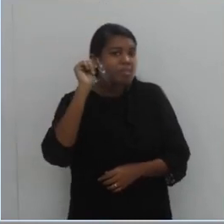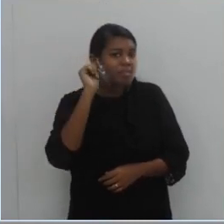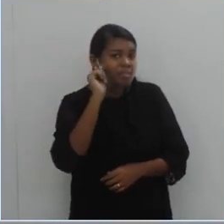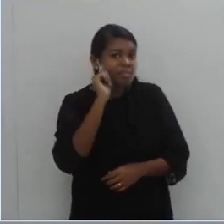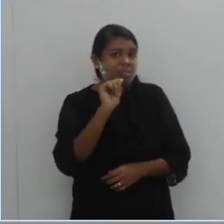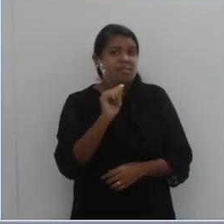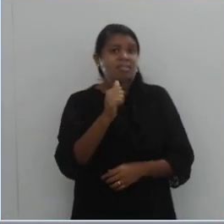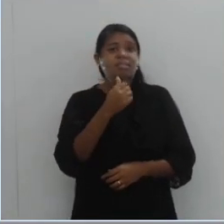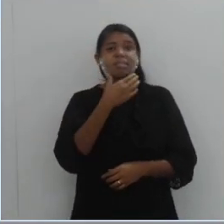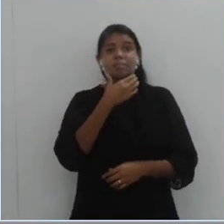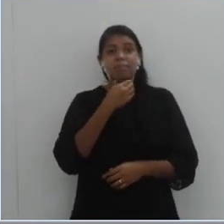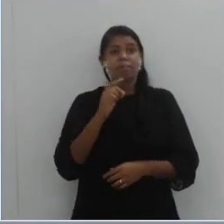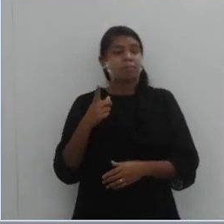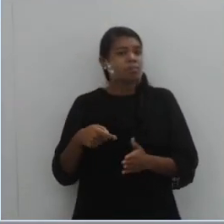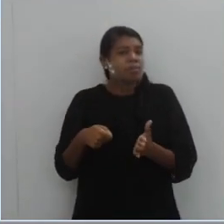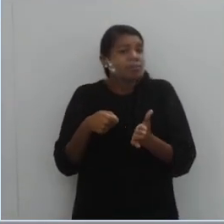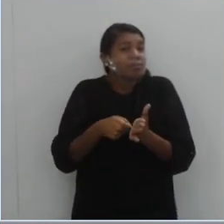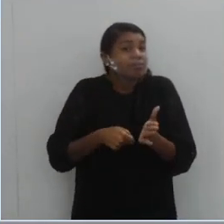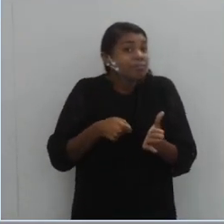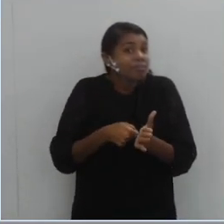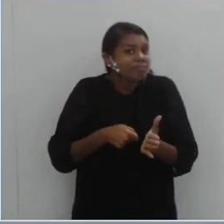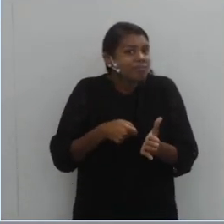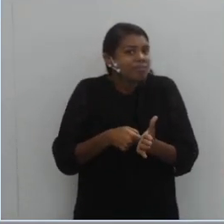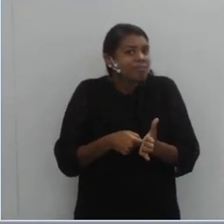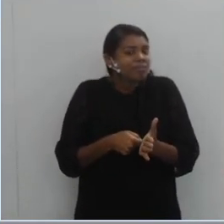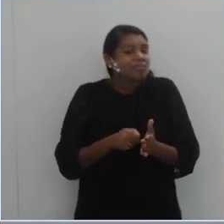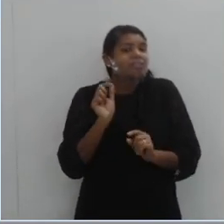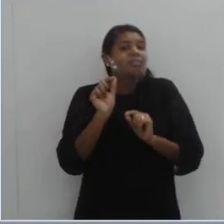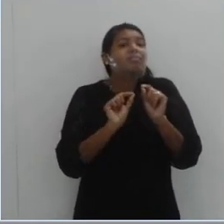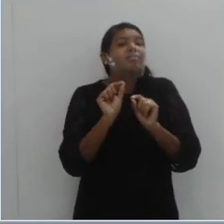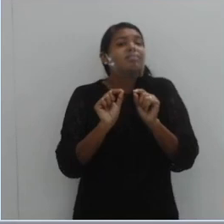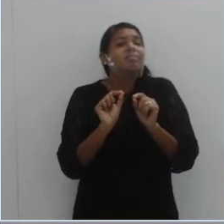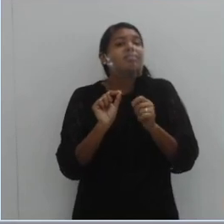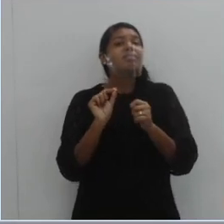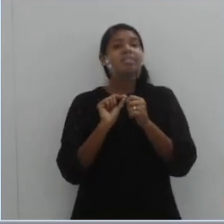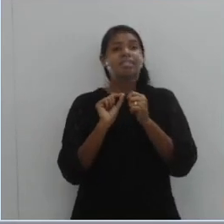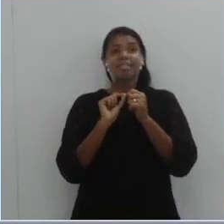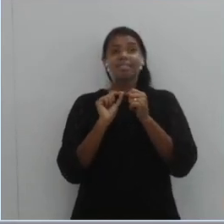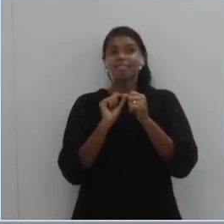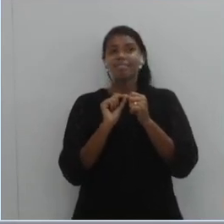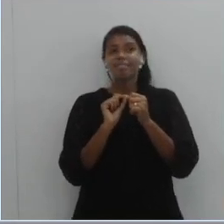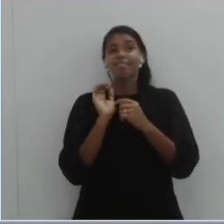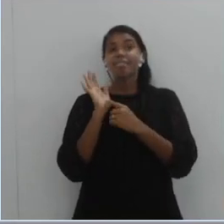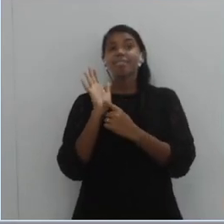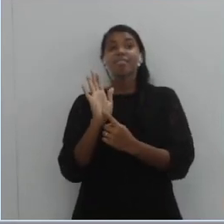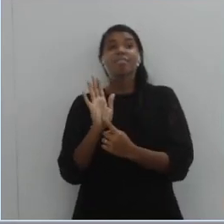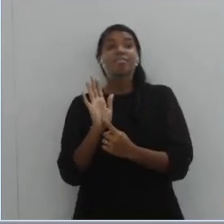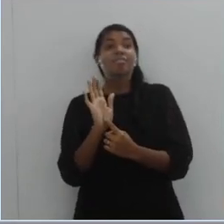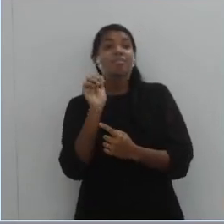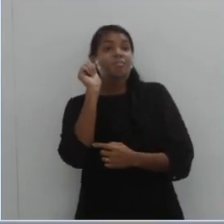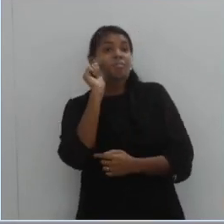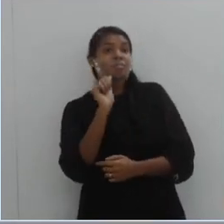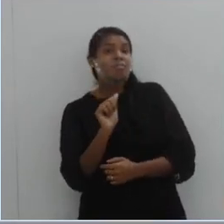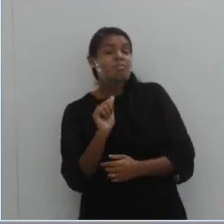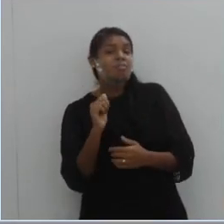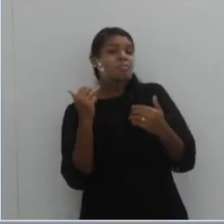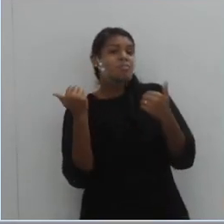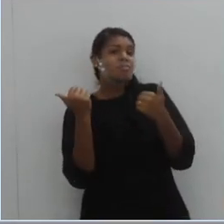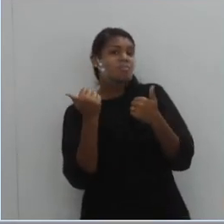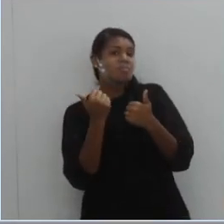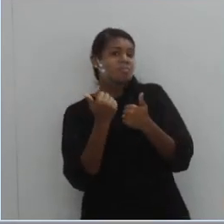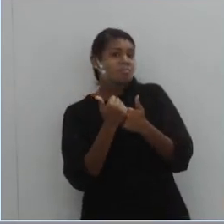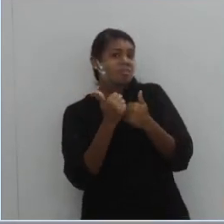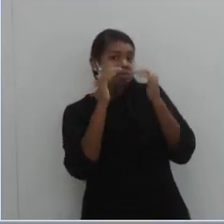não cair mais em tentação, o que é que fez? Vou colocar a mulher como submissa, ou seja, ela tem que